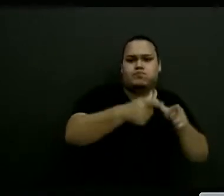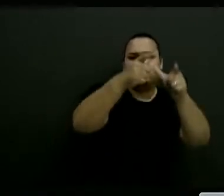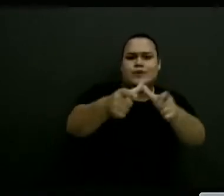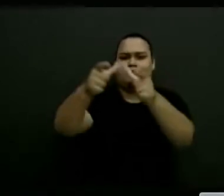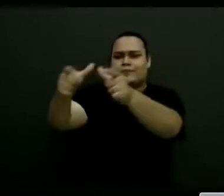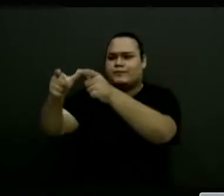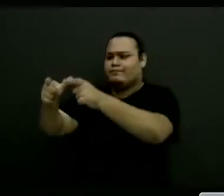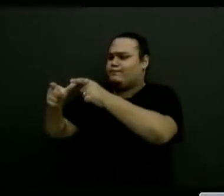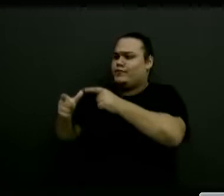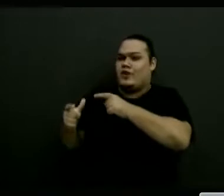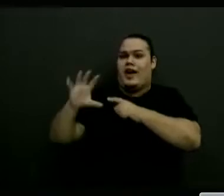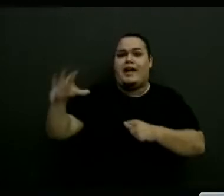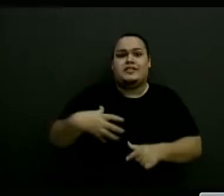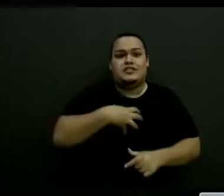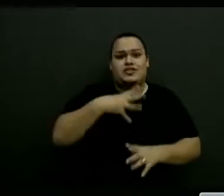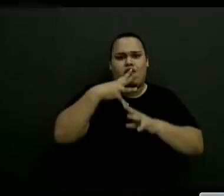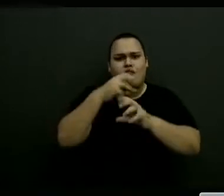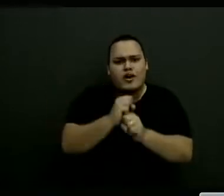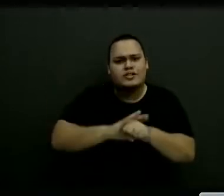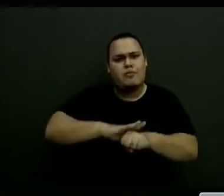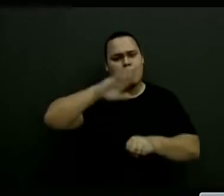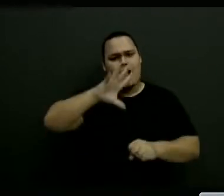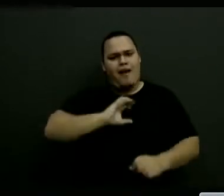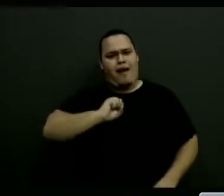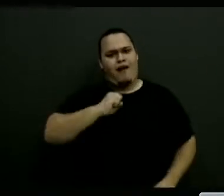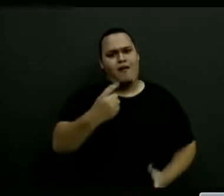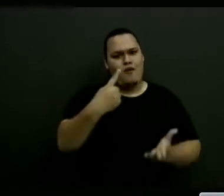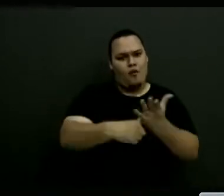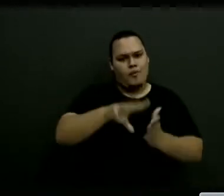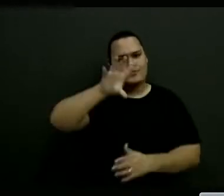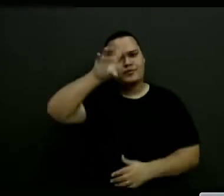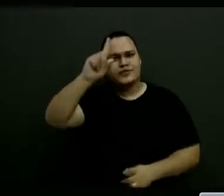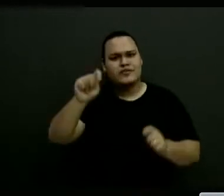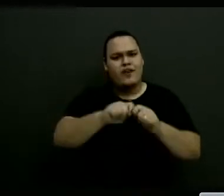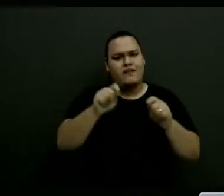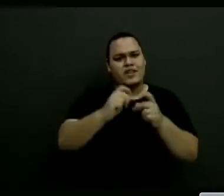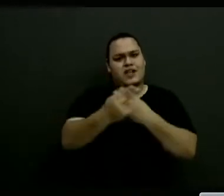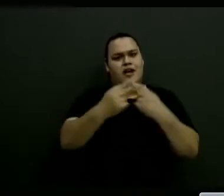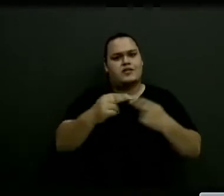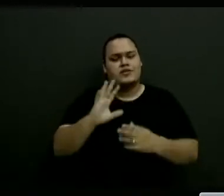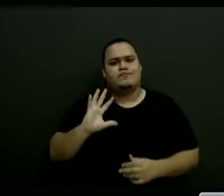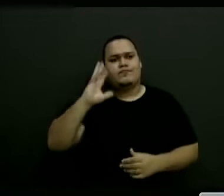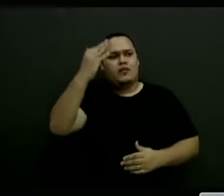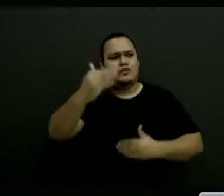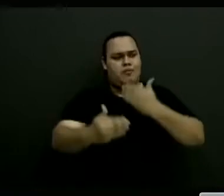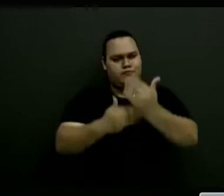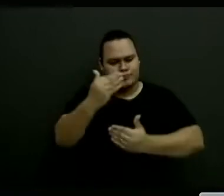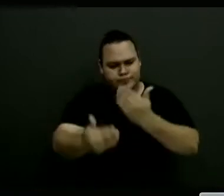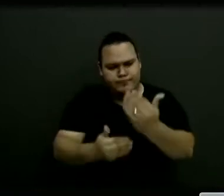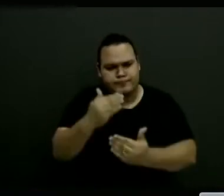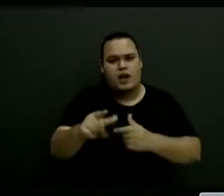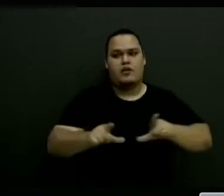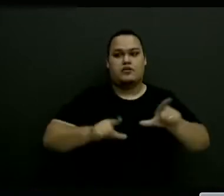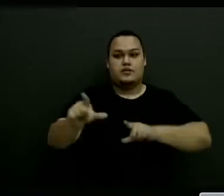de carmesim em linho fino e do tecelão para que façam toda a obra e inventem